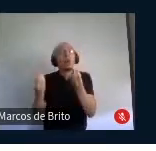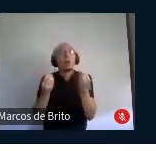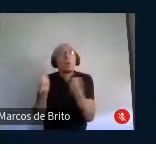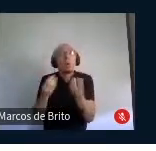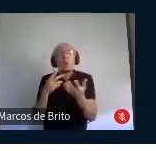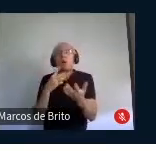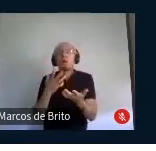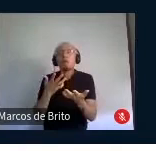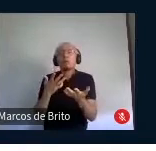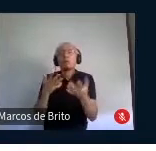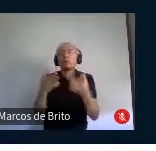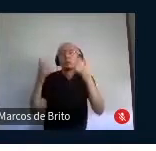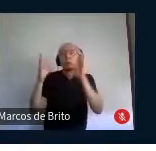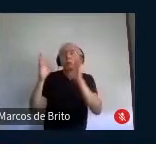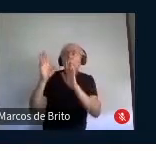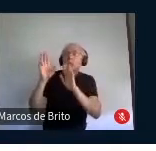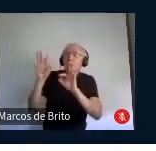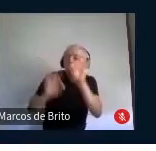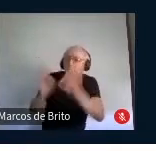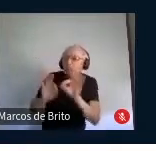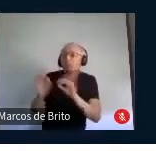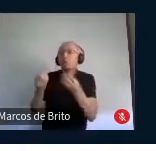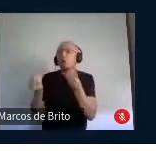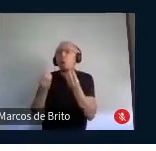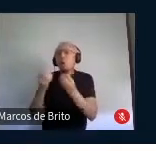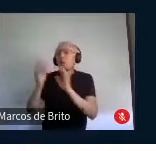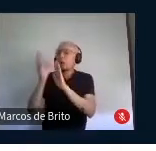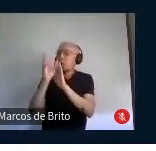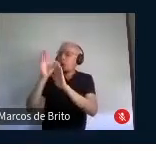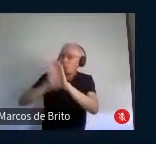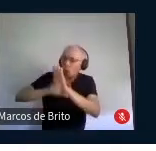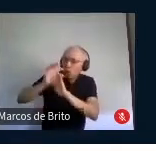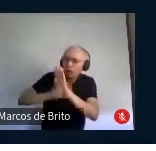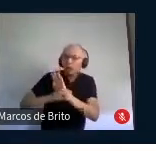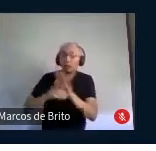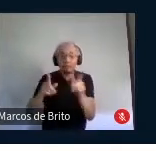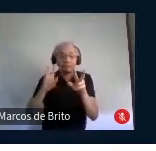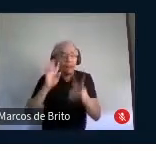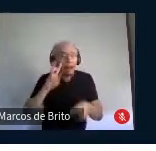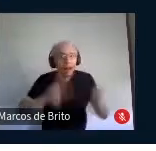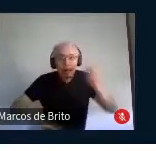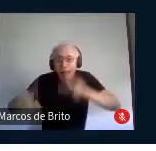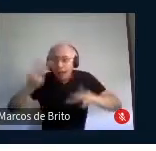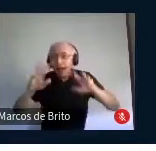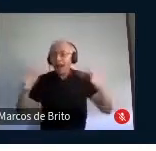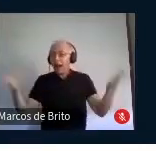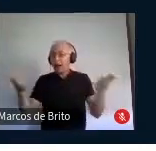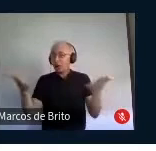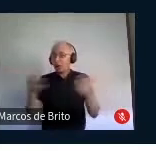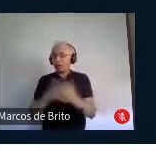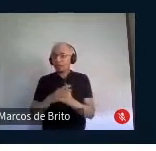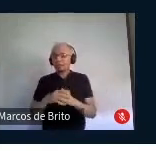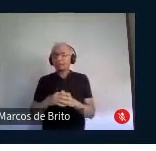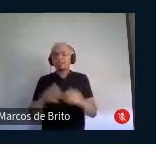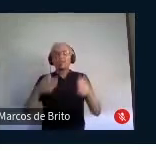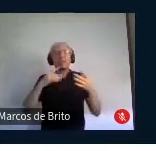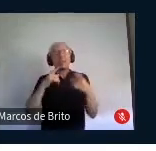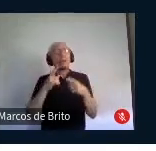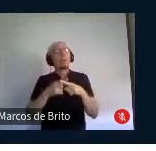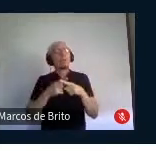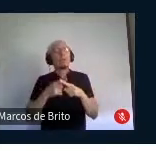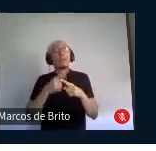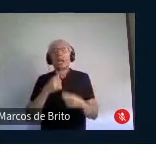organizacionais e os aspectos curriculares. Então, eu peço que vocês prestem bastante atenção agora, porque são muitos dados,